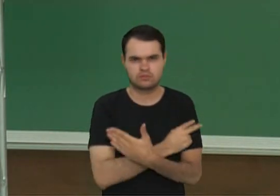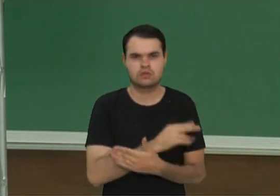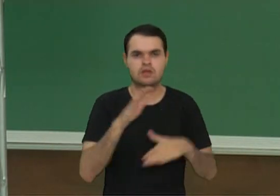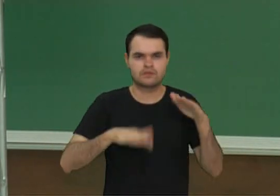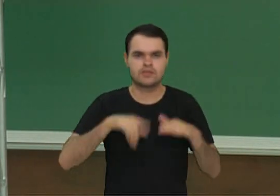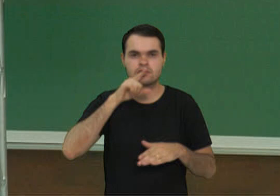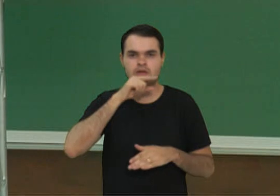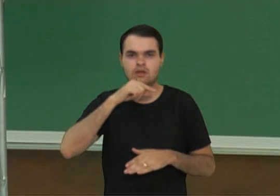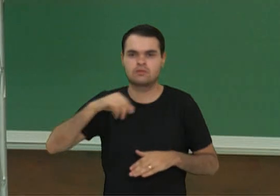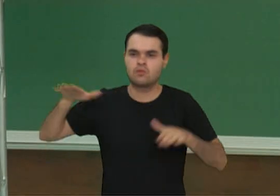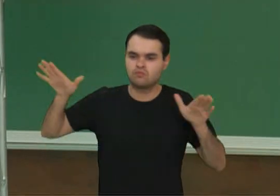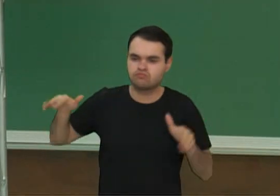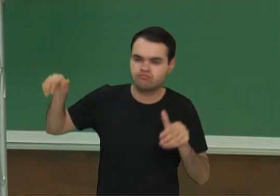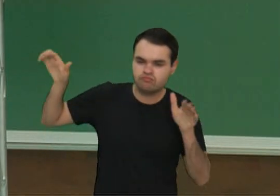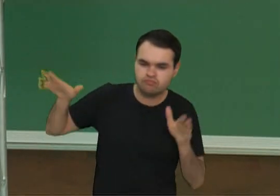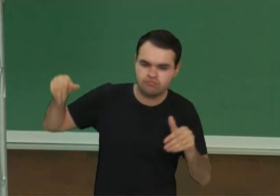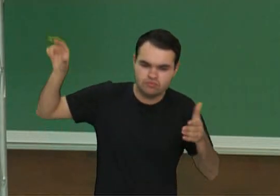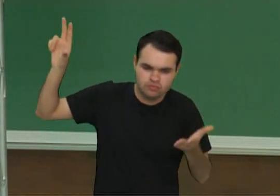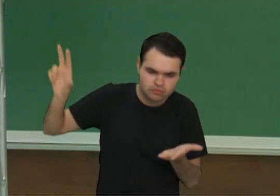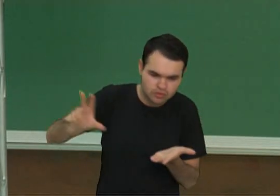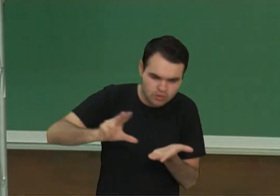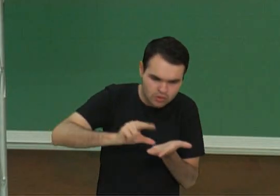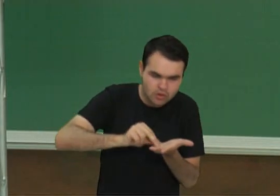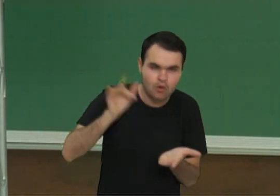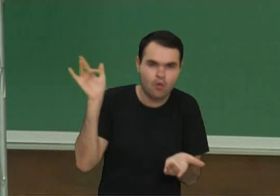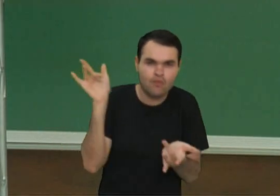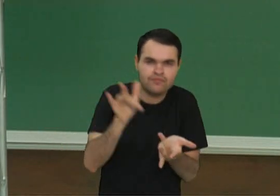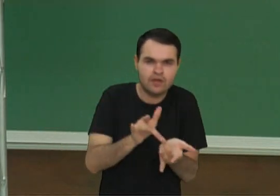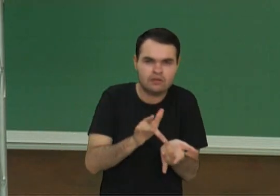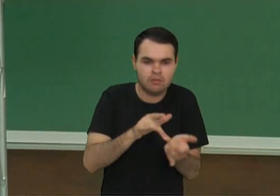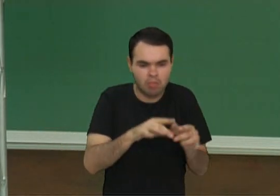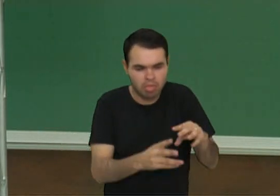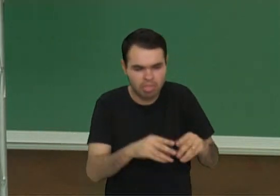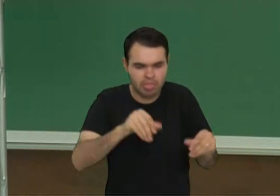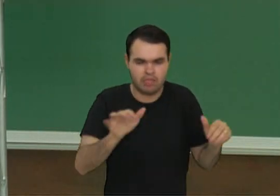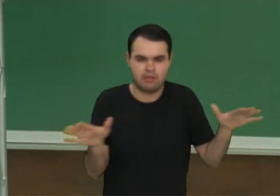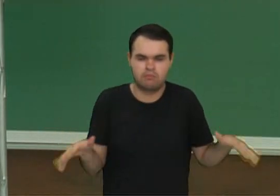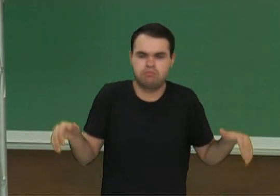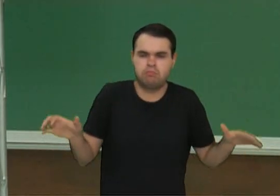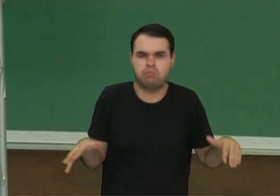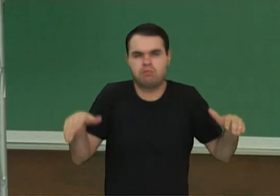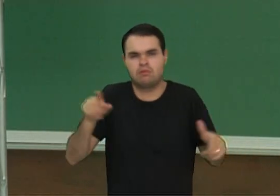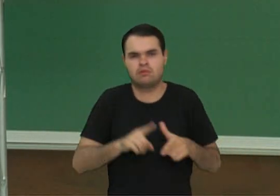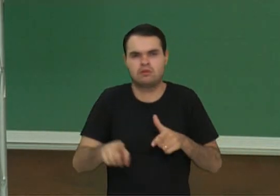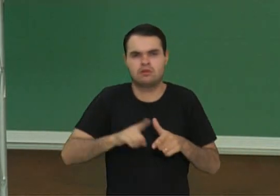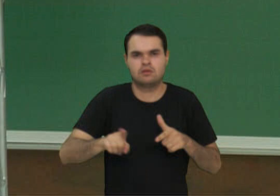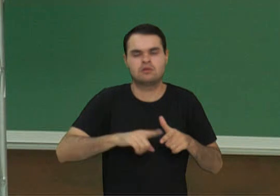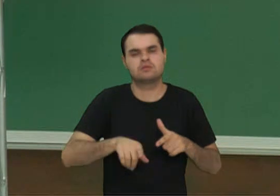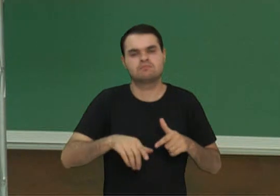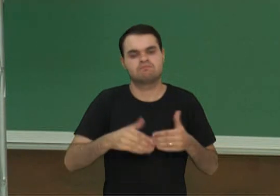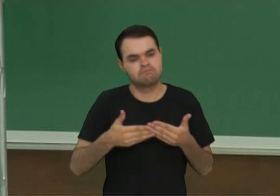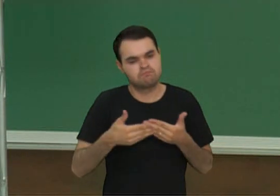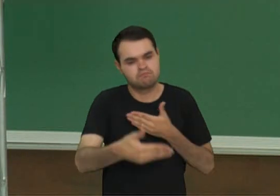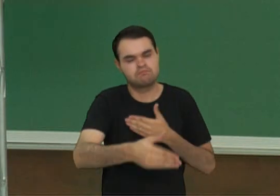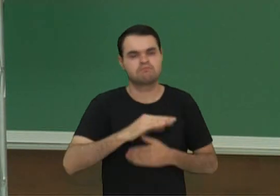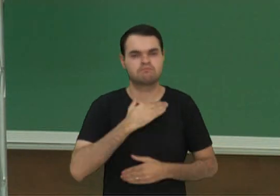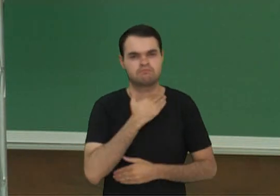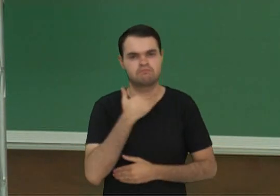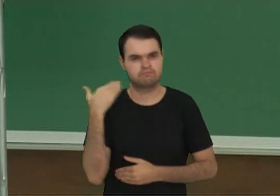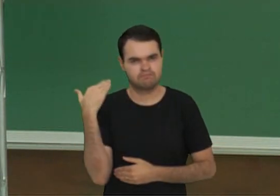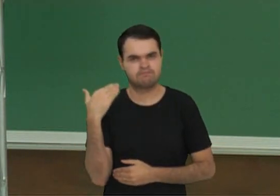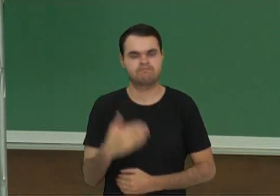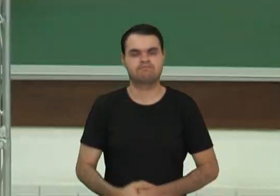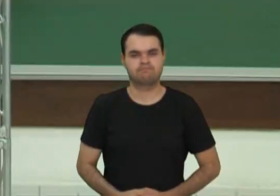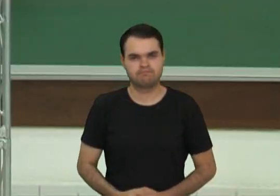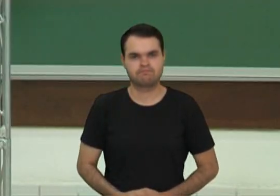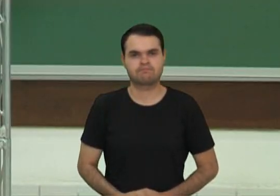buscar alimento, aonde ela acabou tendo contato com o óleo, não conseguiu mais voar e provavelmente veio a óbito, veio a